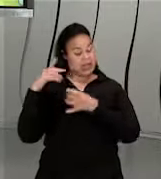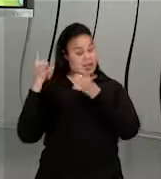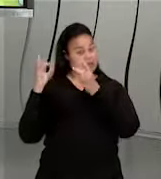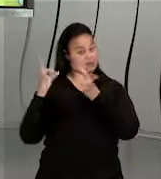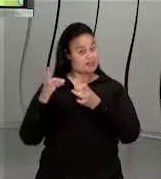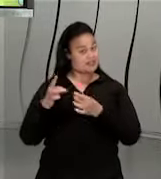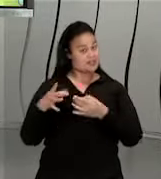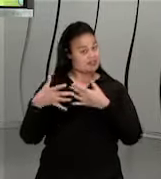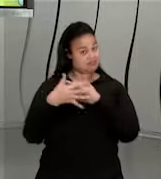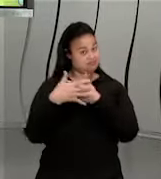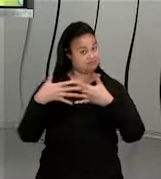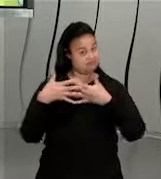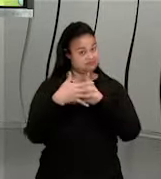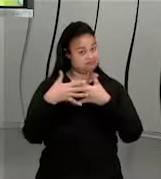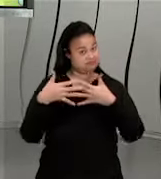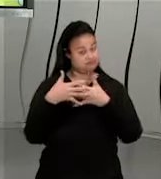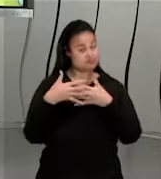que é